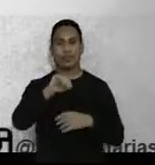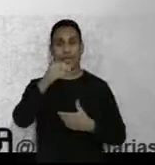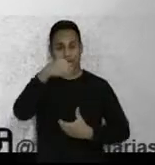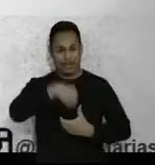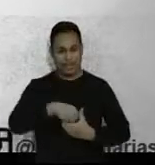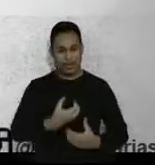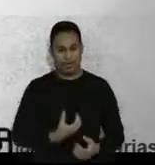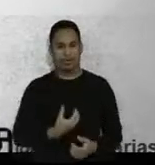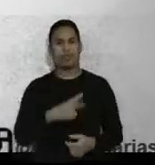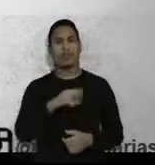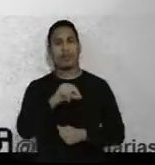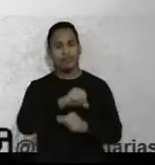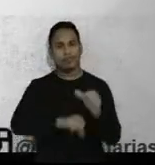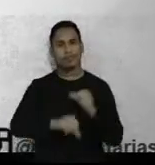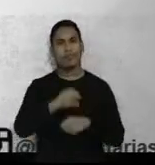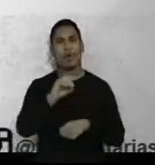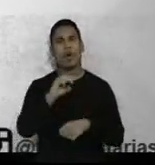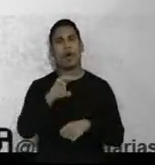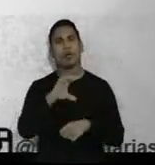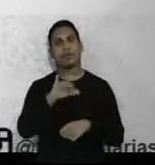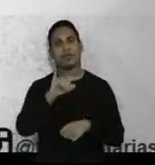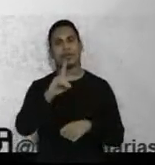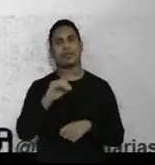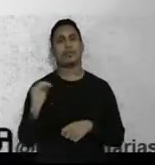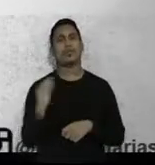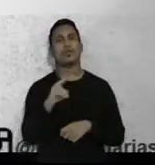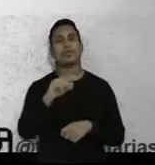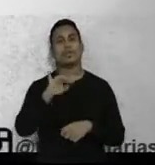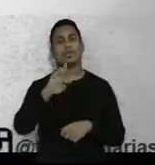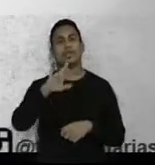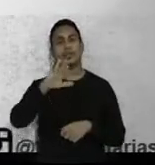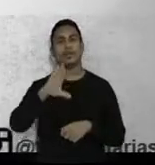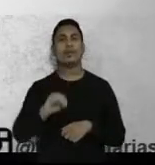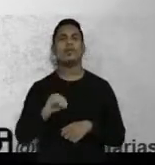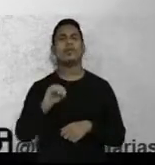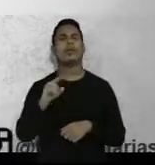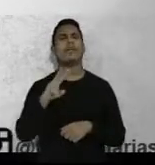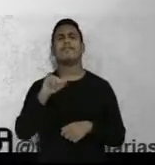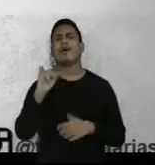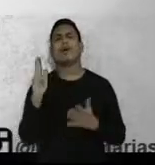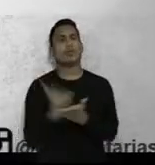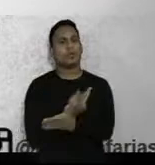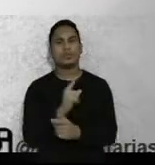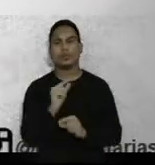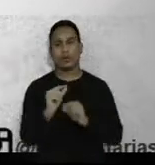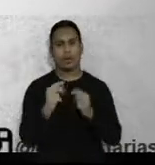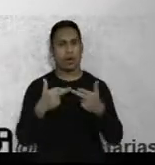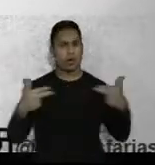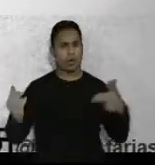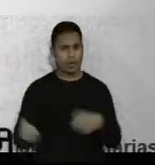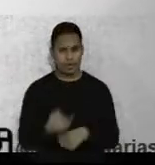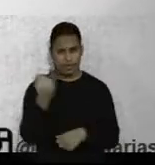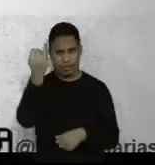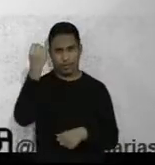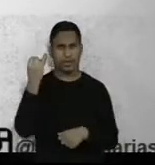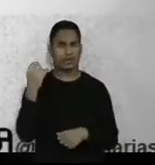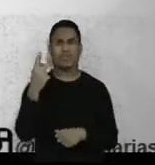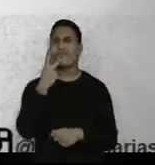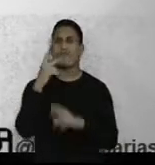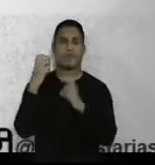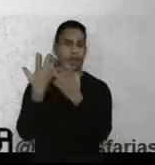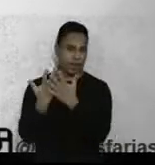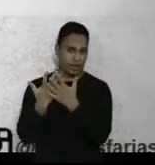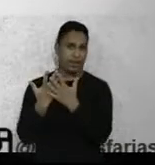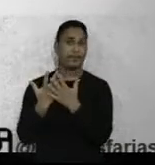nítrico vai ter essas funções todas que a gente está falando até agora. E uma coisa bem importante, só que eu não falei no slide anterior, a gente está falando aqui de performance